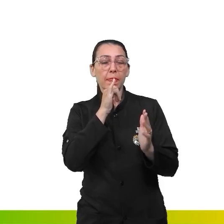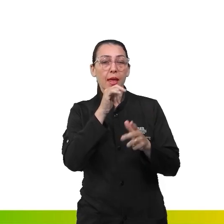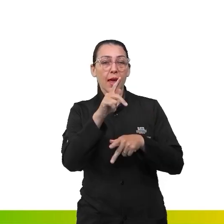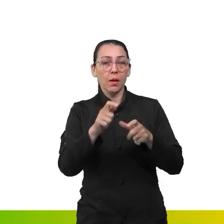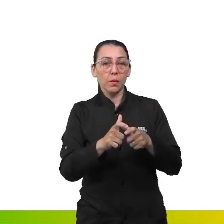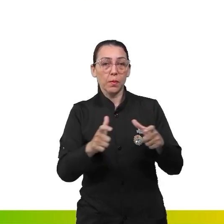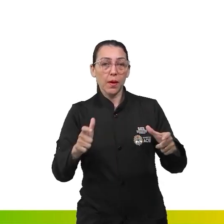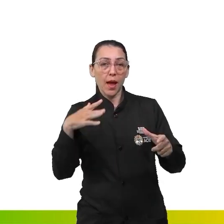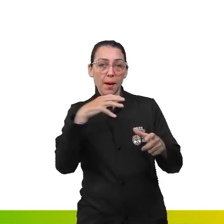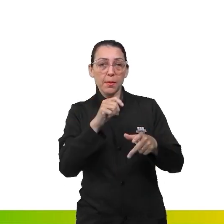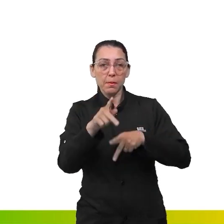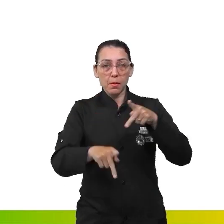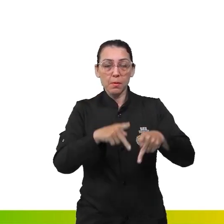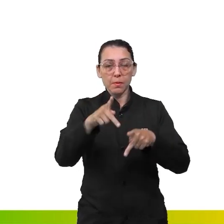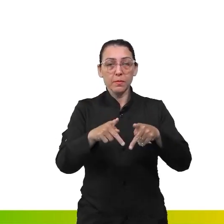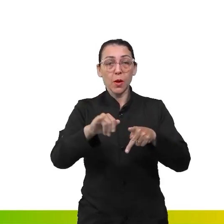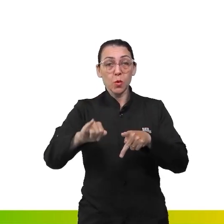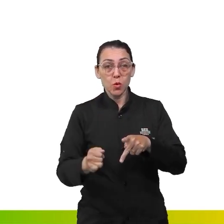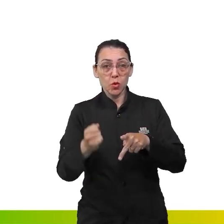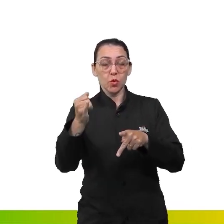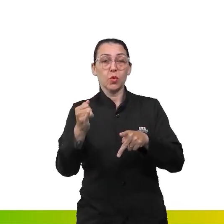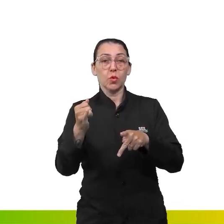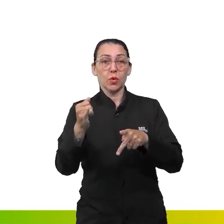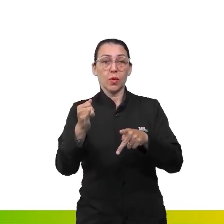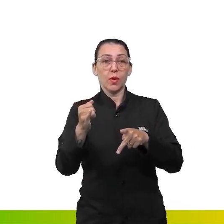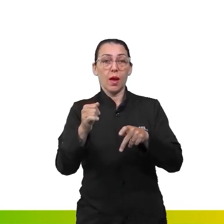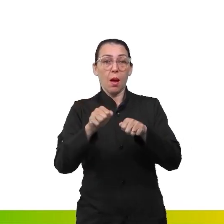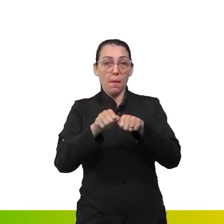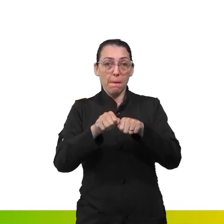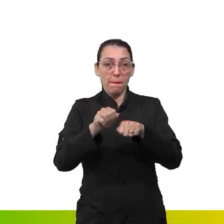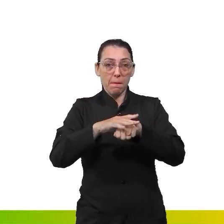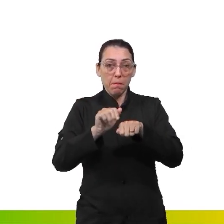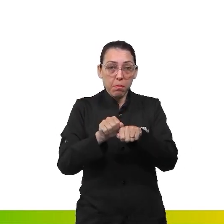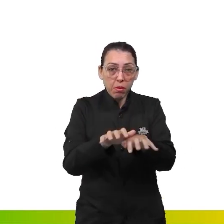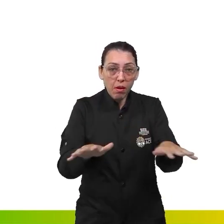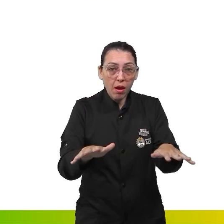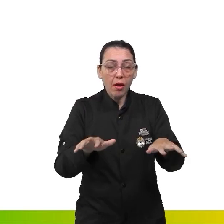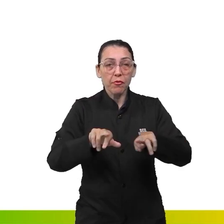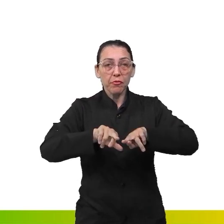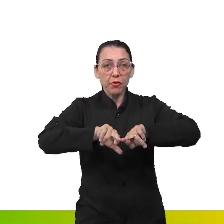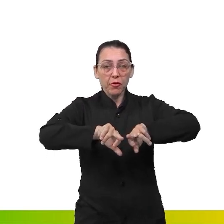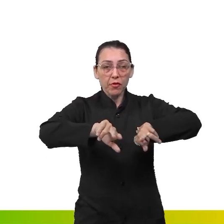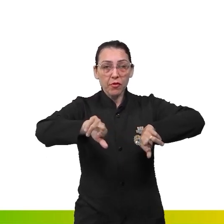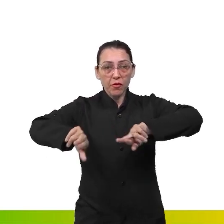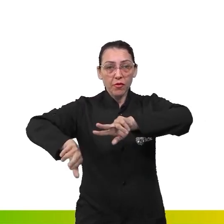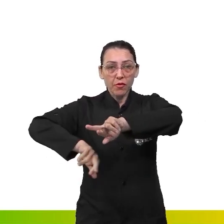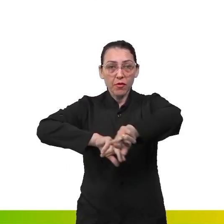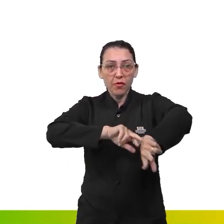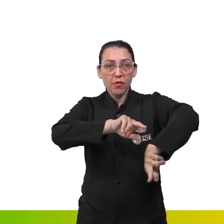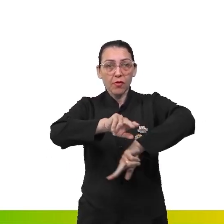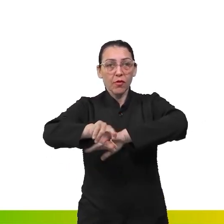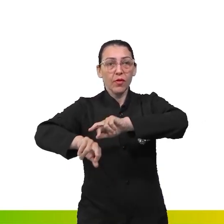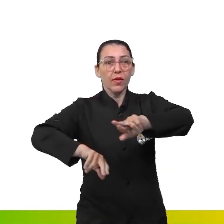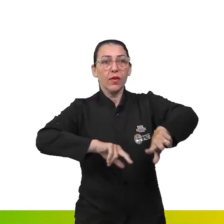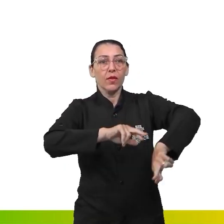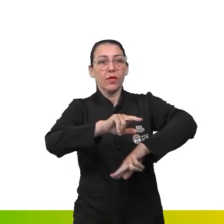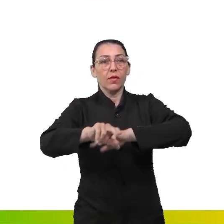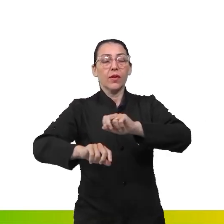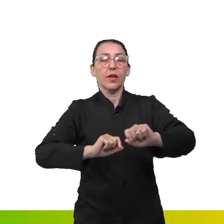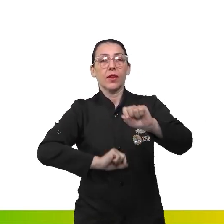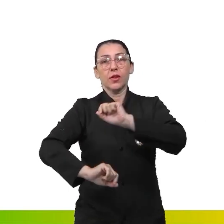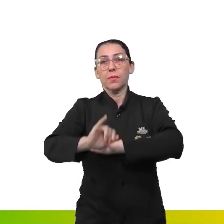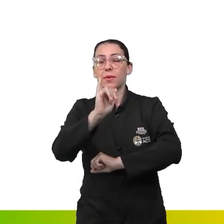população, juros compostos, epidemia, diferença entre crescimento linear e exponencial. Por